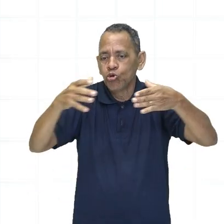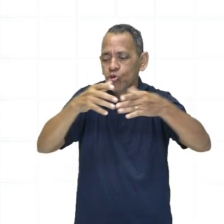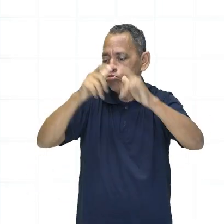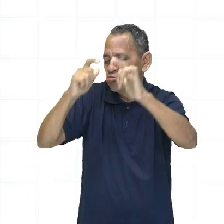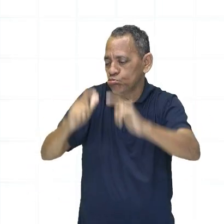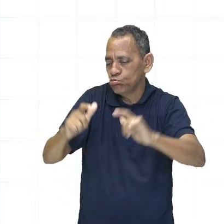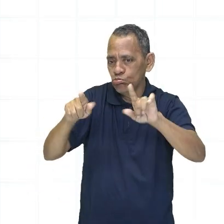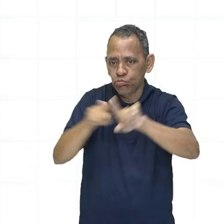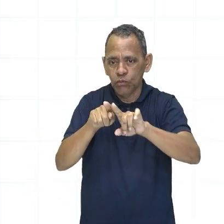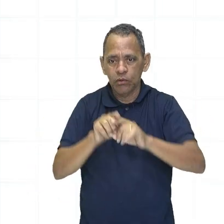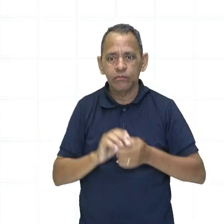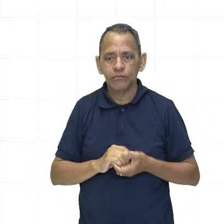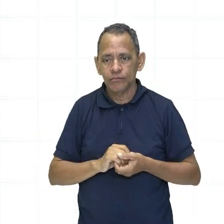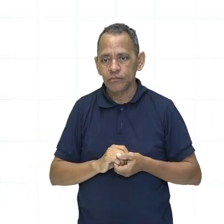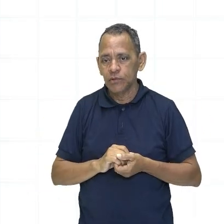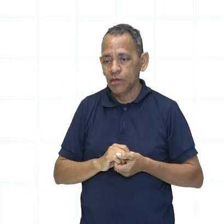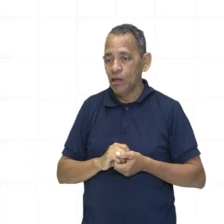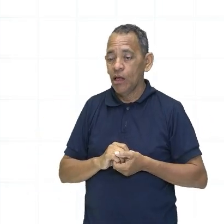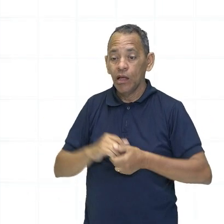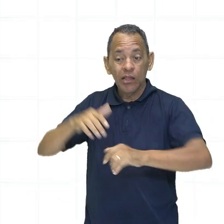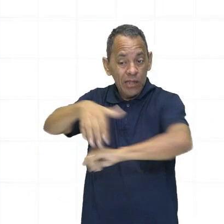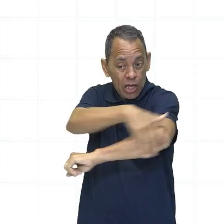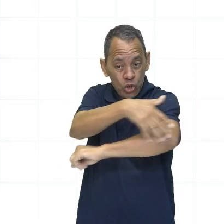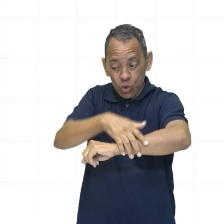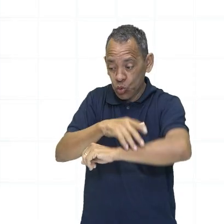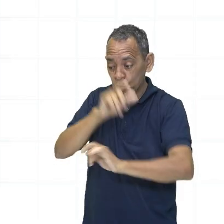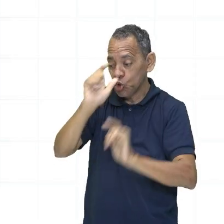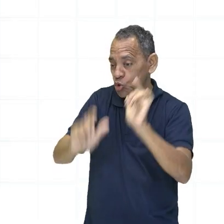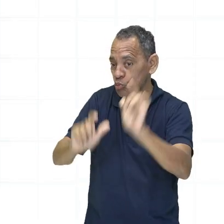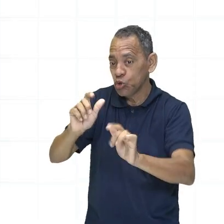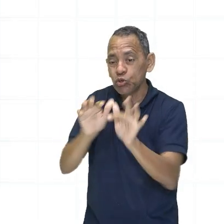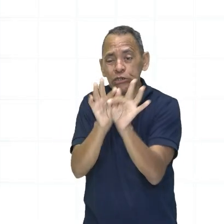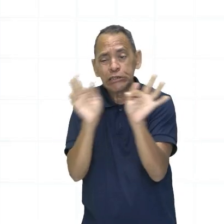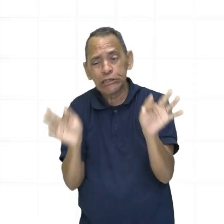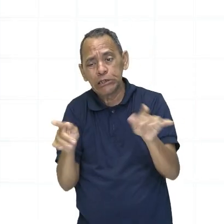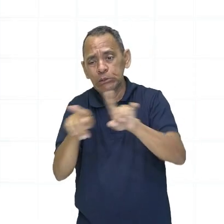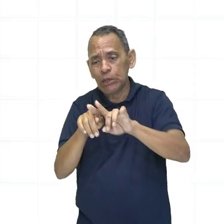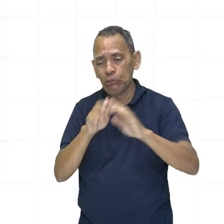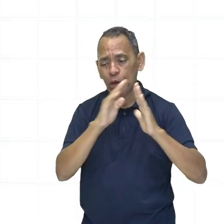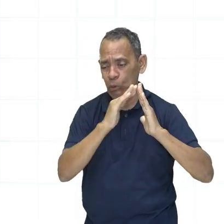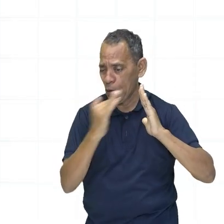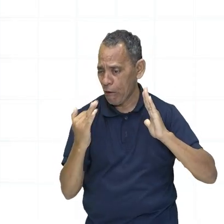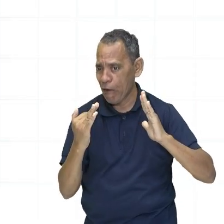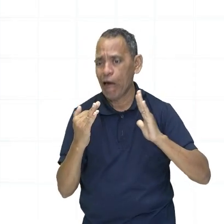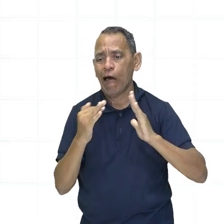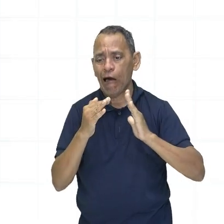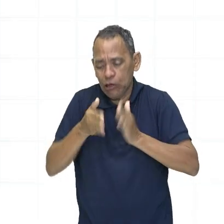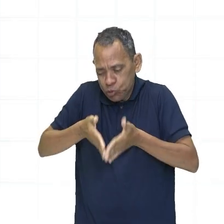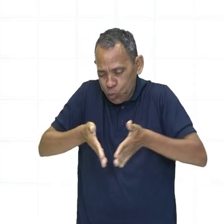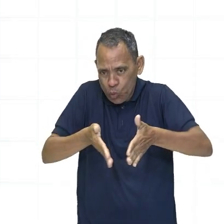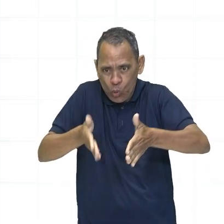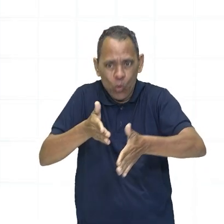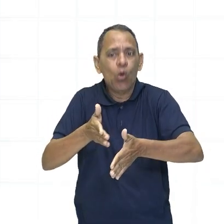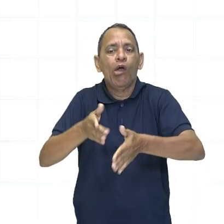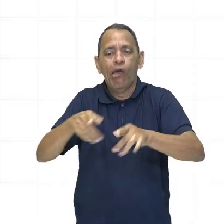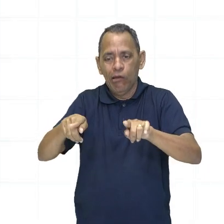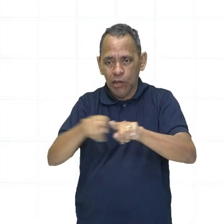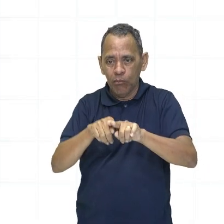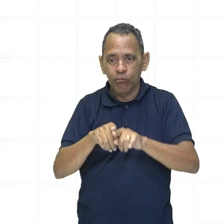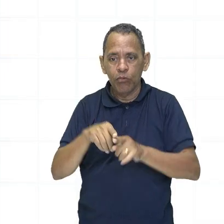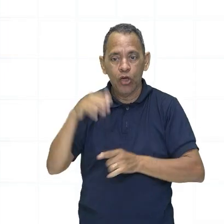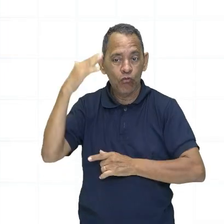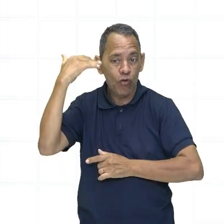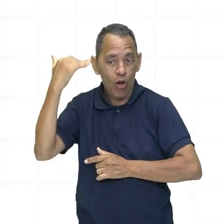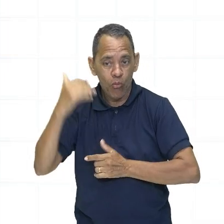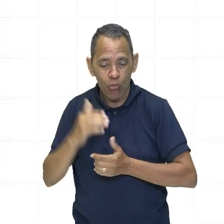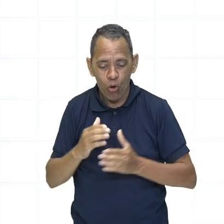parte da população brincava nas ruas próximas às casas, em becos ou ruelas, os famosos